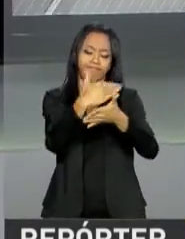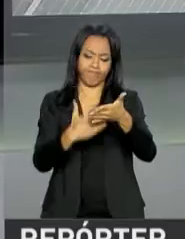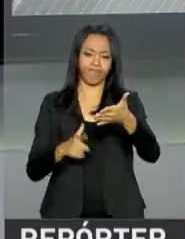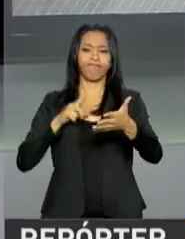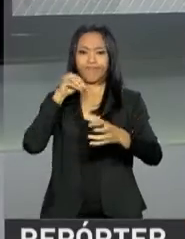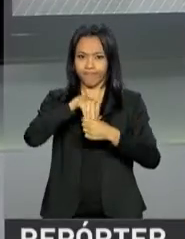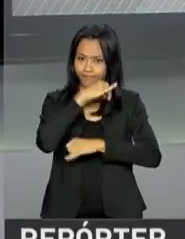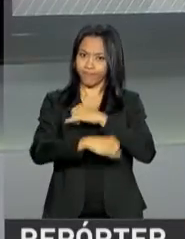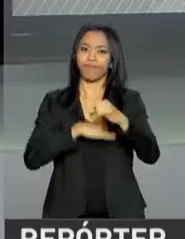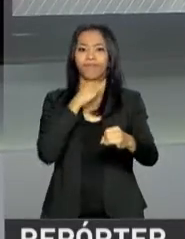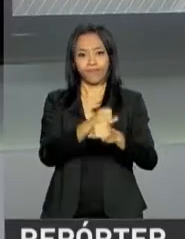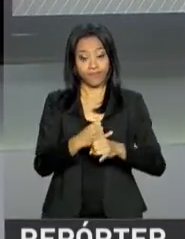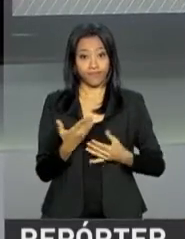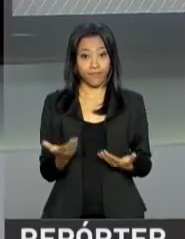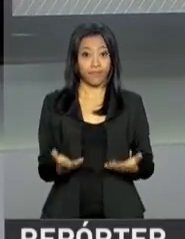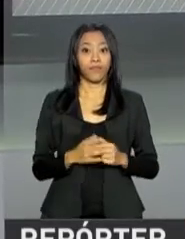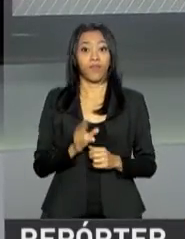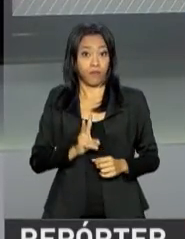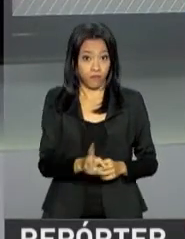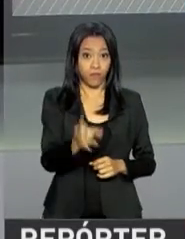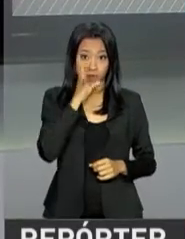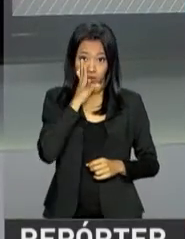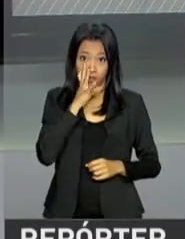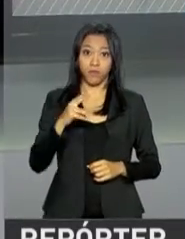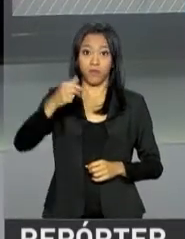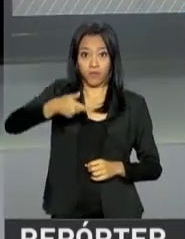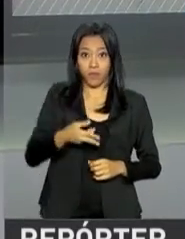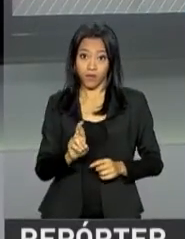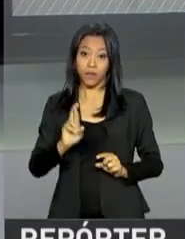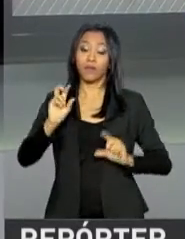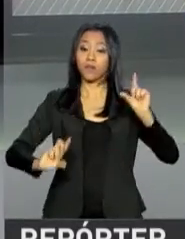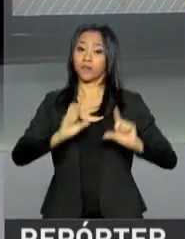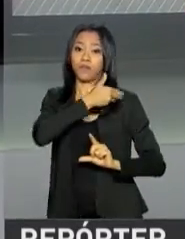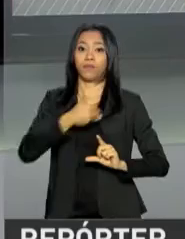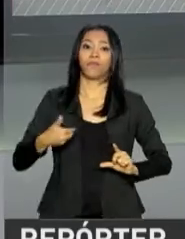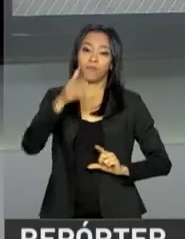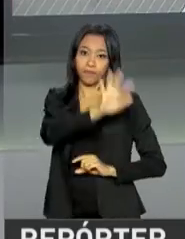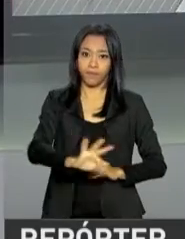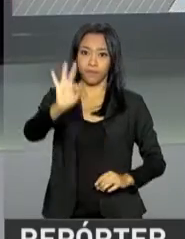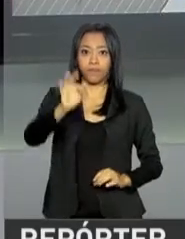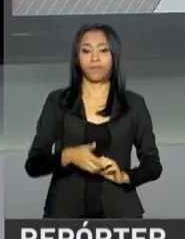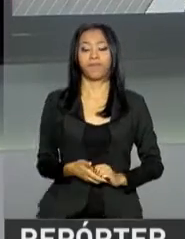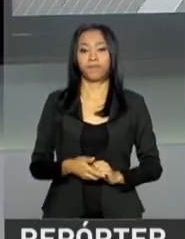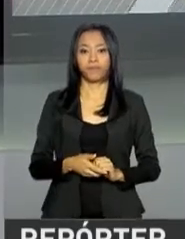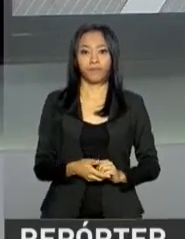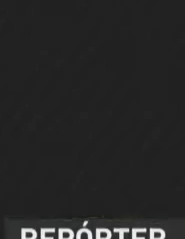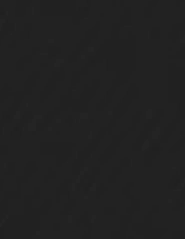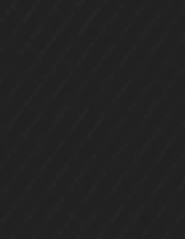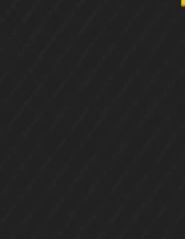também está na página da nbr na internet continue com a gente na nbr a tv do governo federal